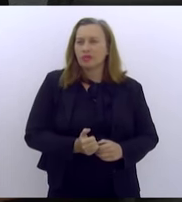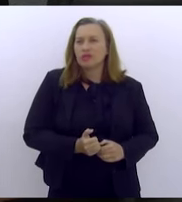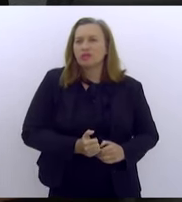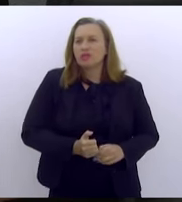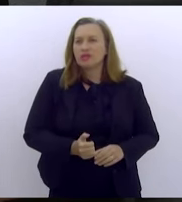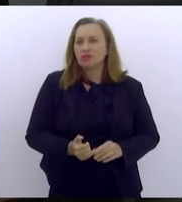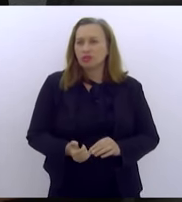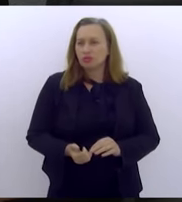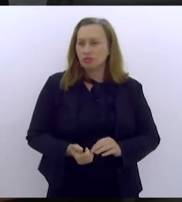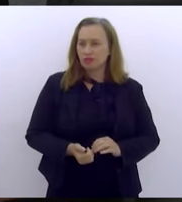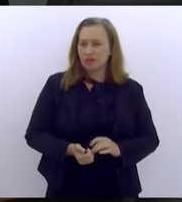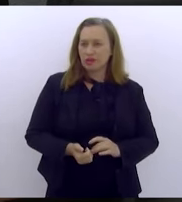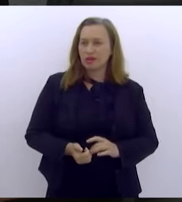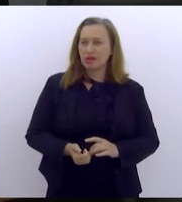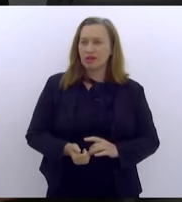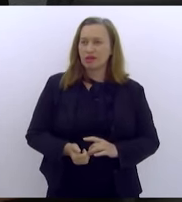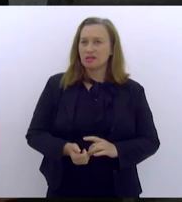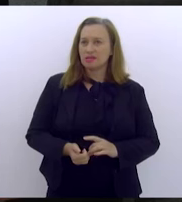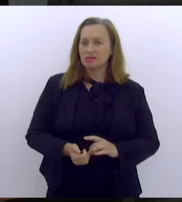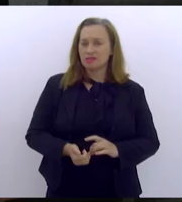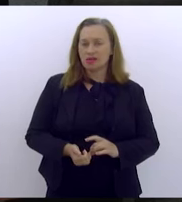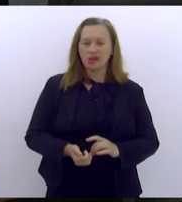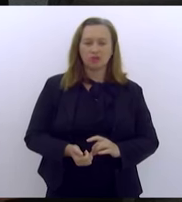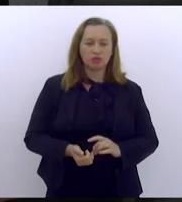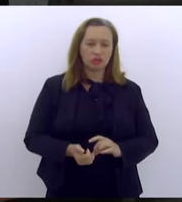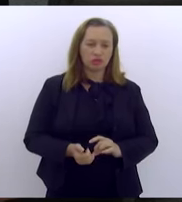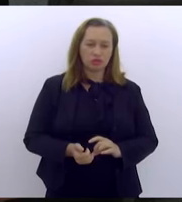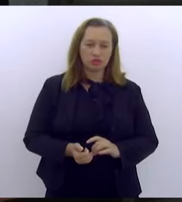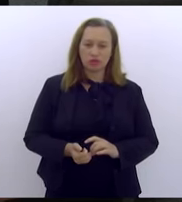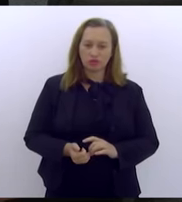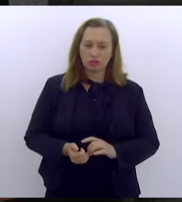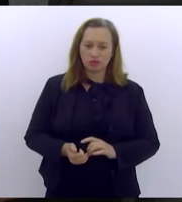Cadê o nosso nobre deputado Luiz Paulo?